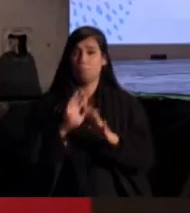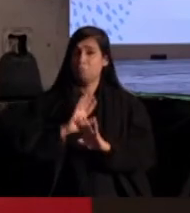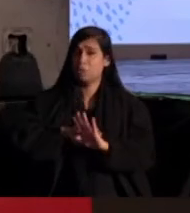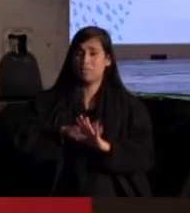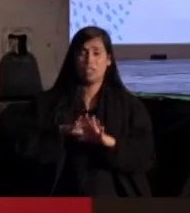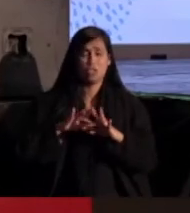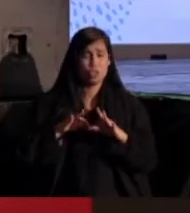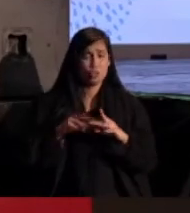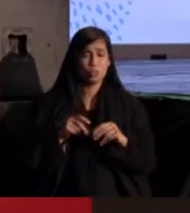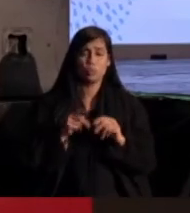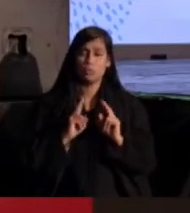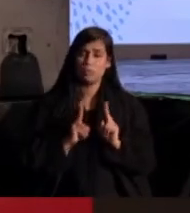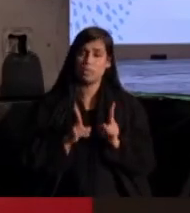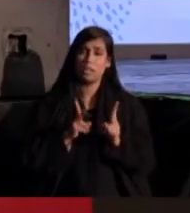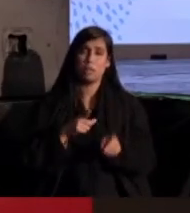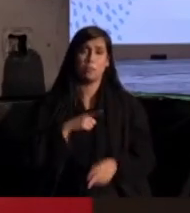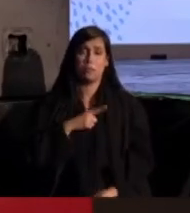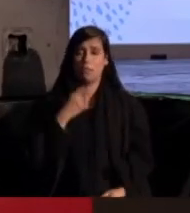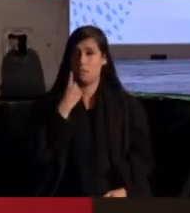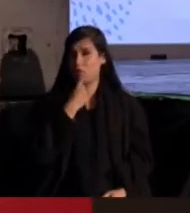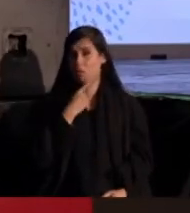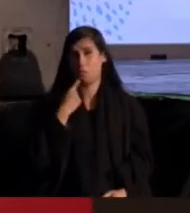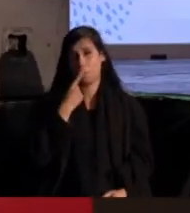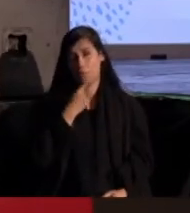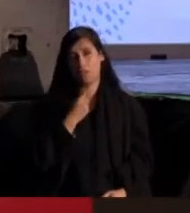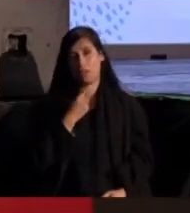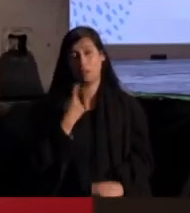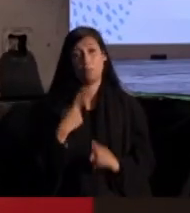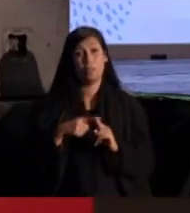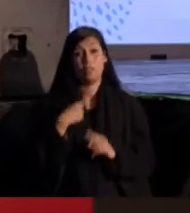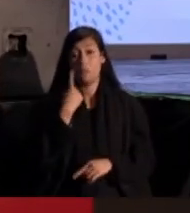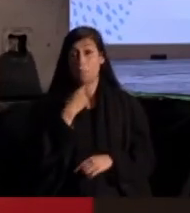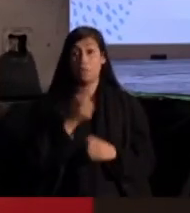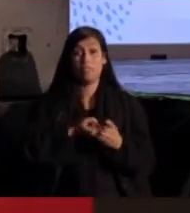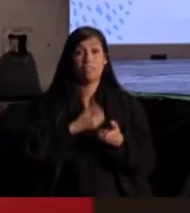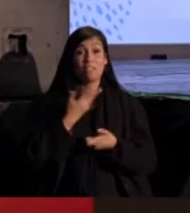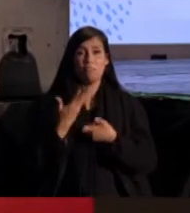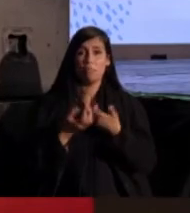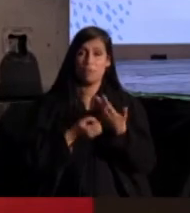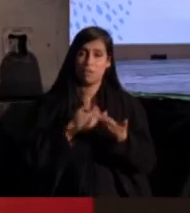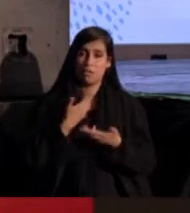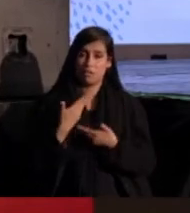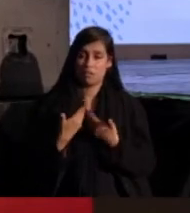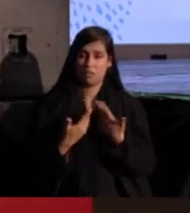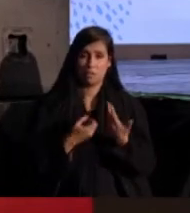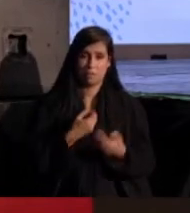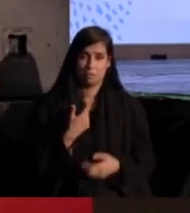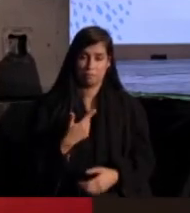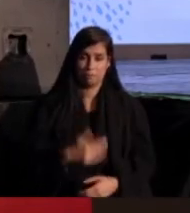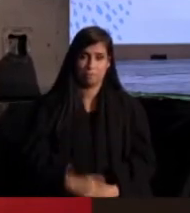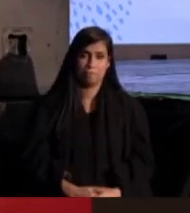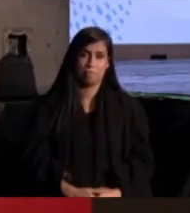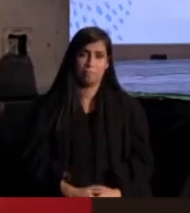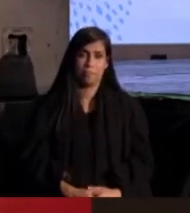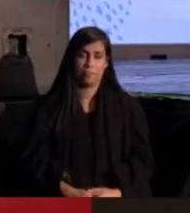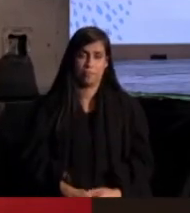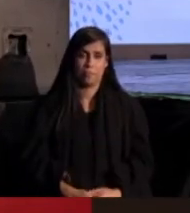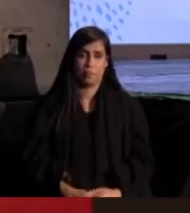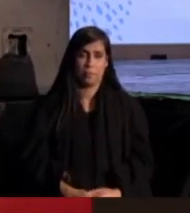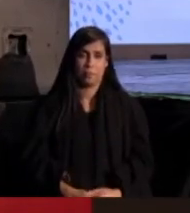atividades que os homens e mulheres, crianças, adultos ou velhos, fazem tendo a cavidade bucal como